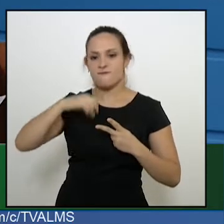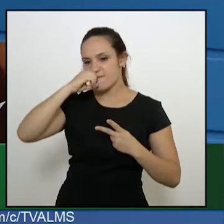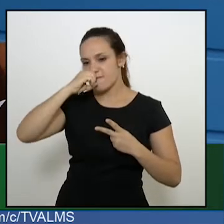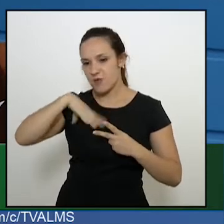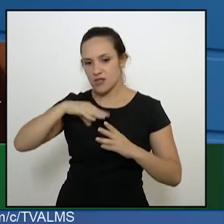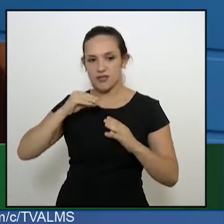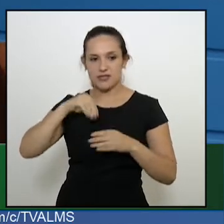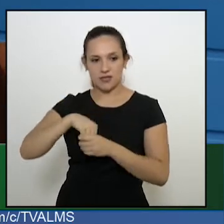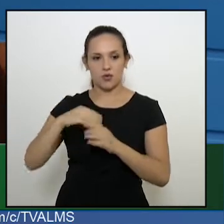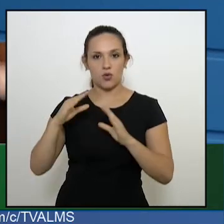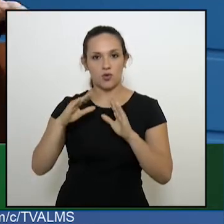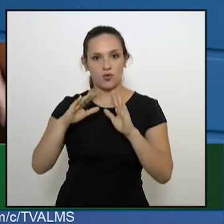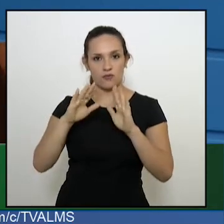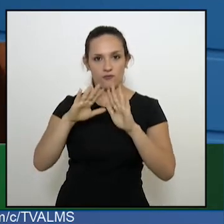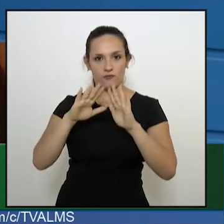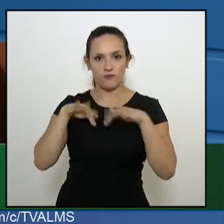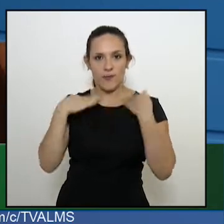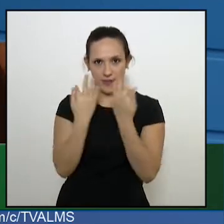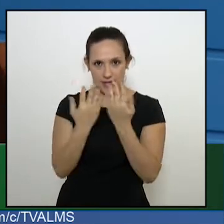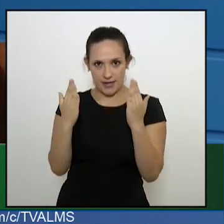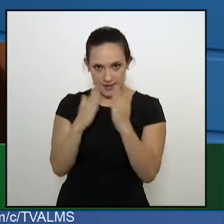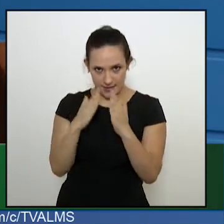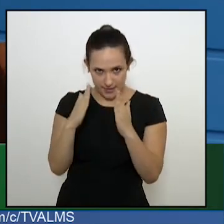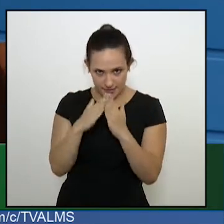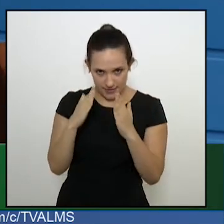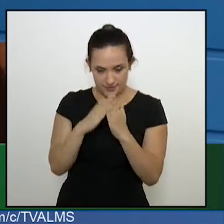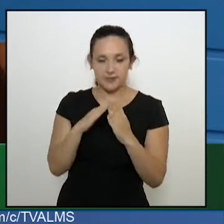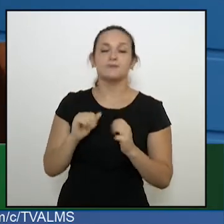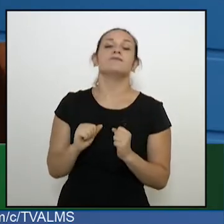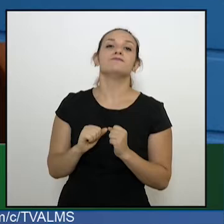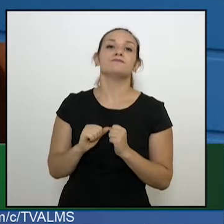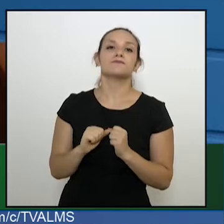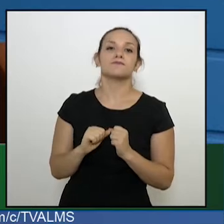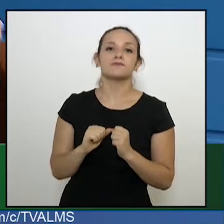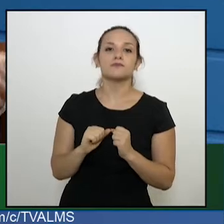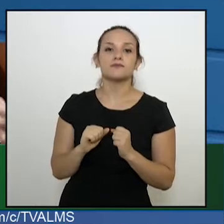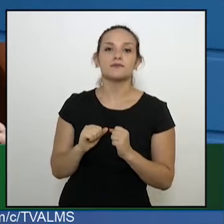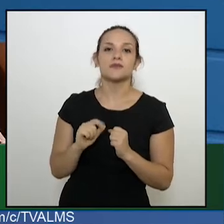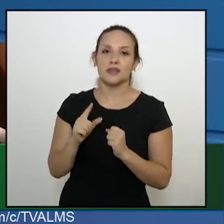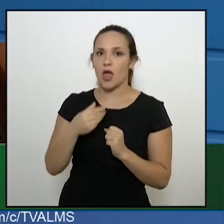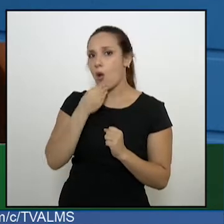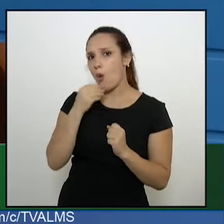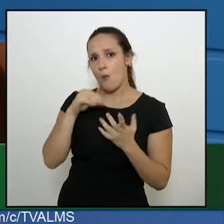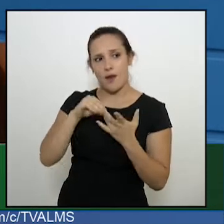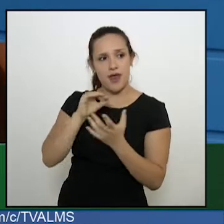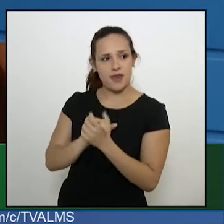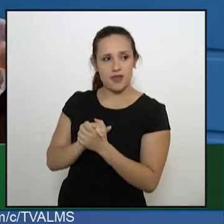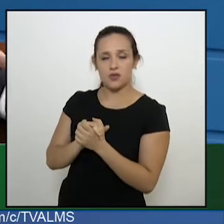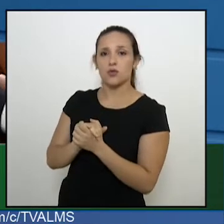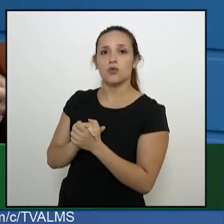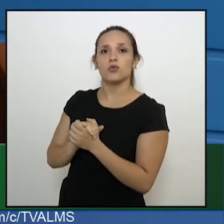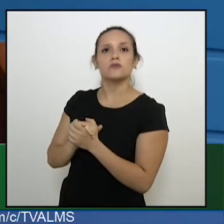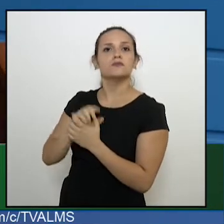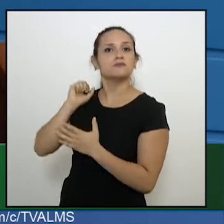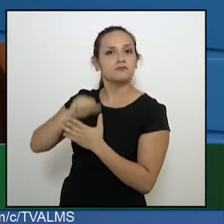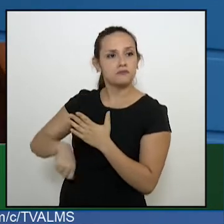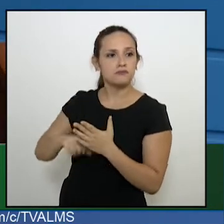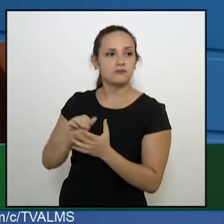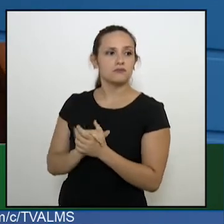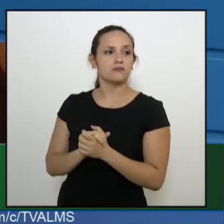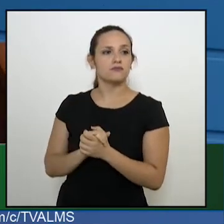aquela violência praticada contra as mulheres dentro da sua casa pelos companheiros,